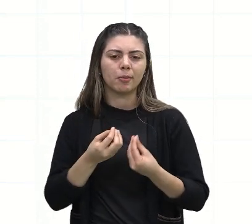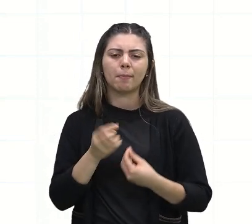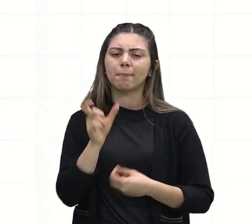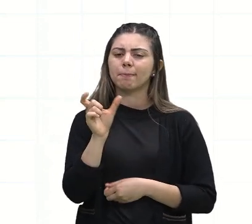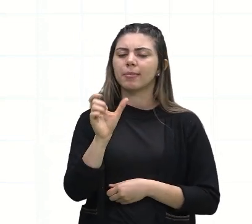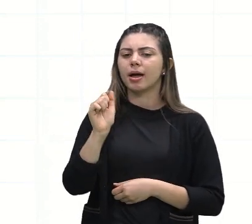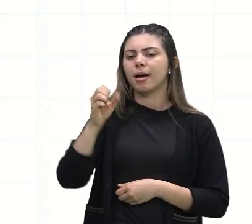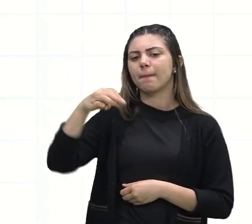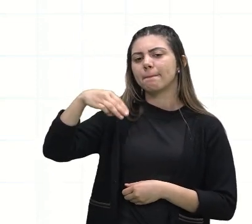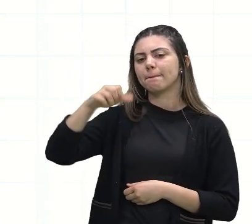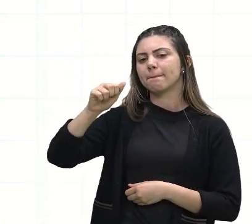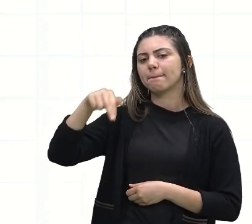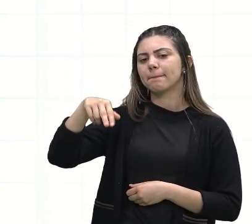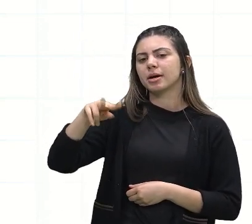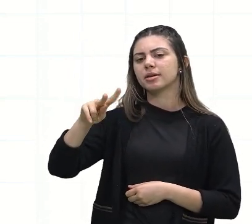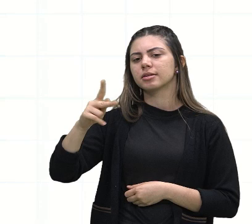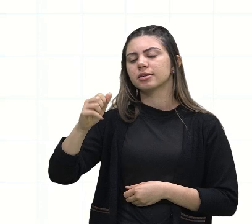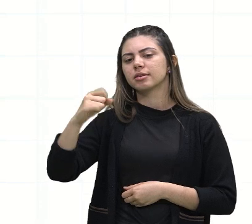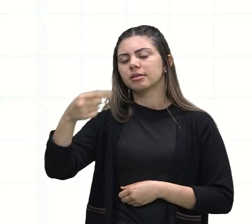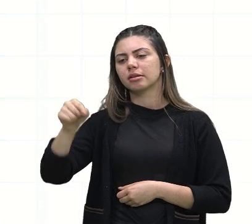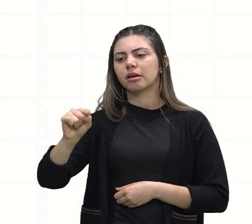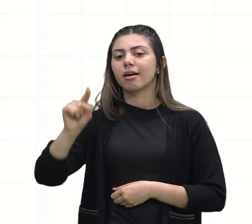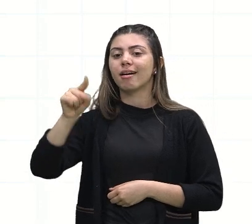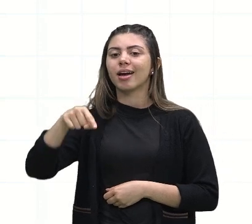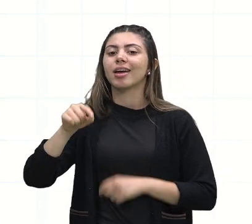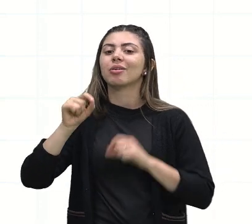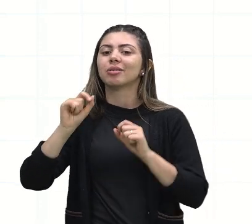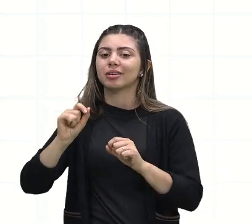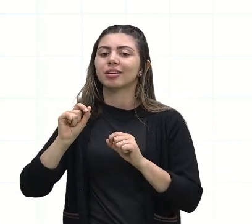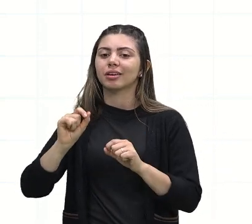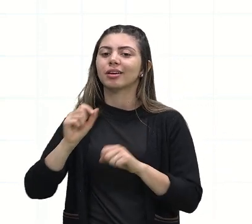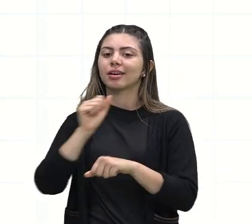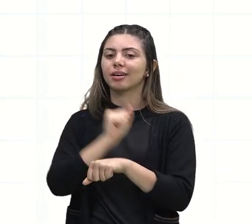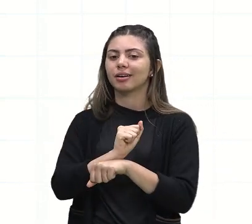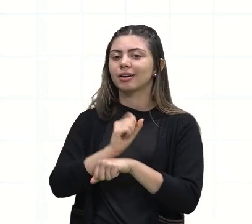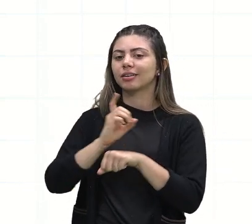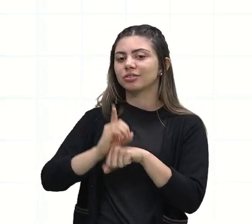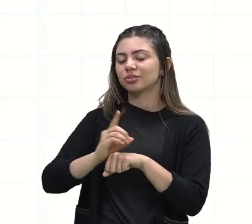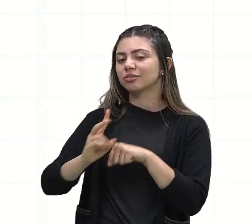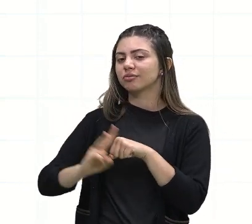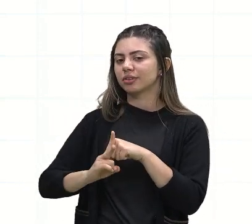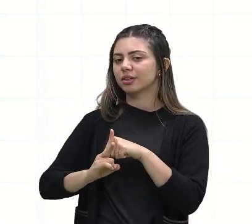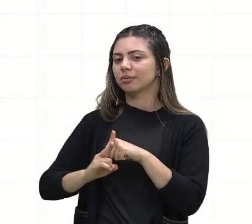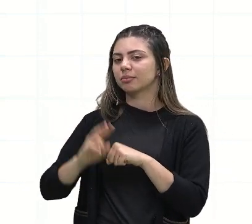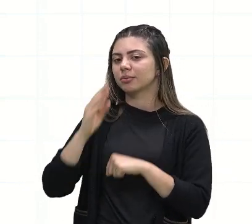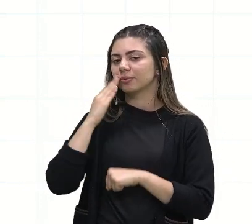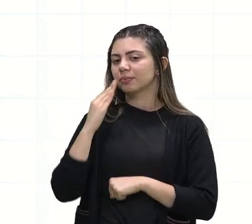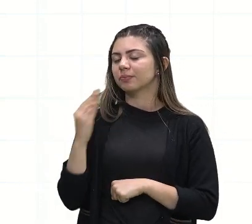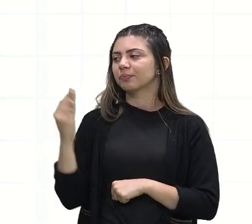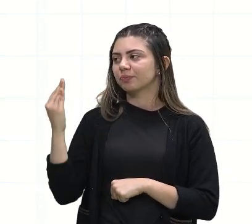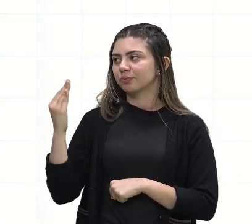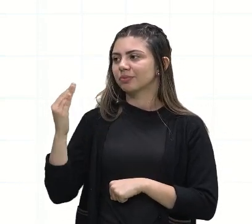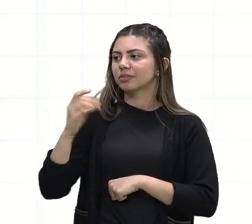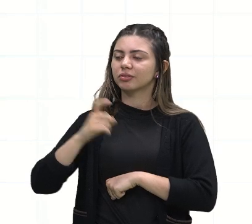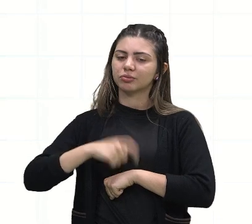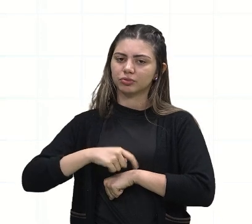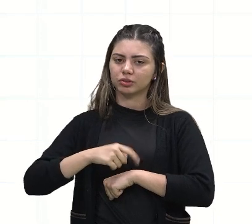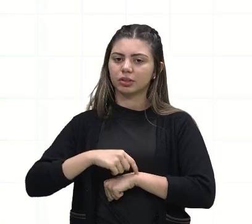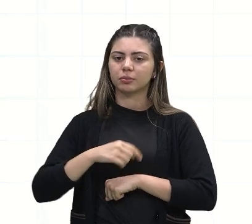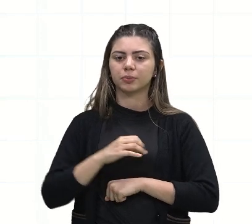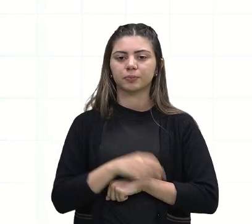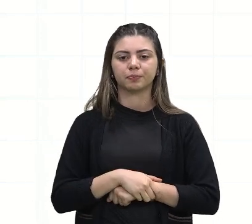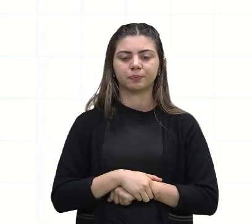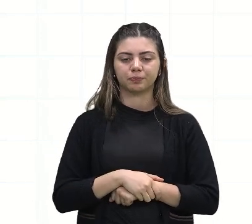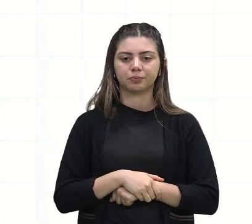amanhã, ela é um advérbio, tá? Um advérbio de tempo,